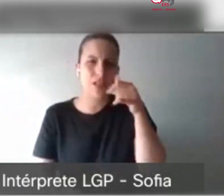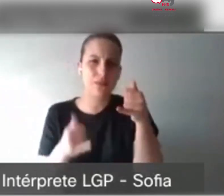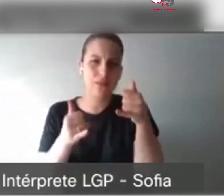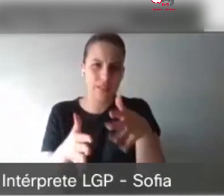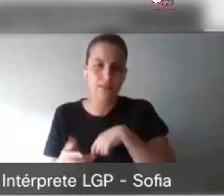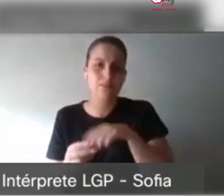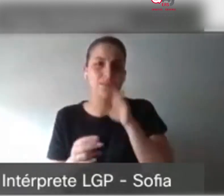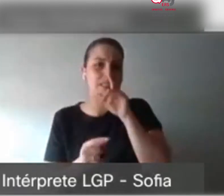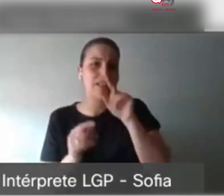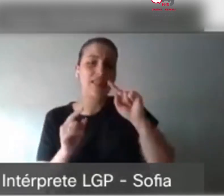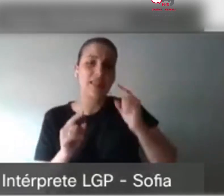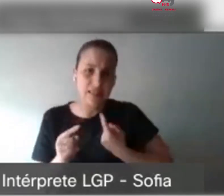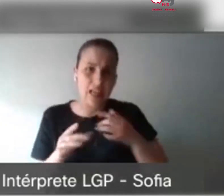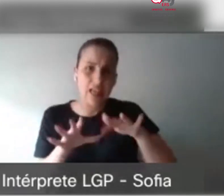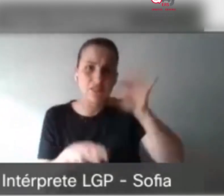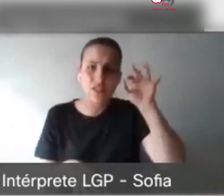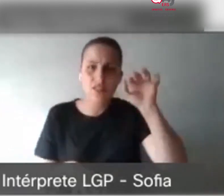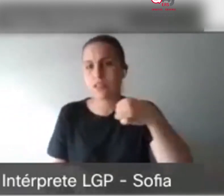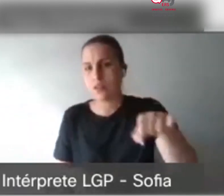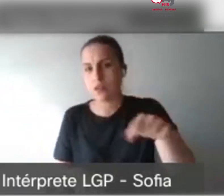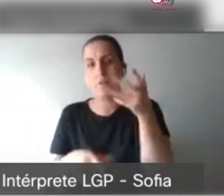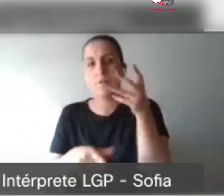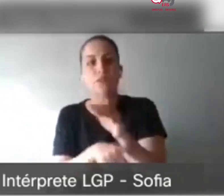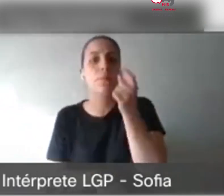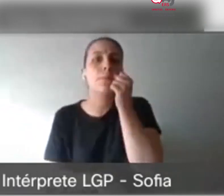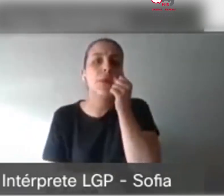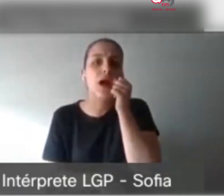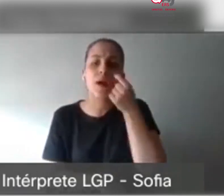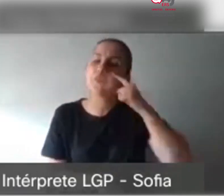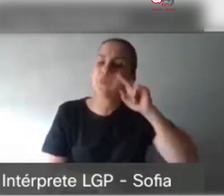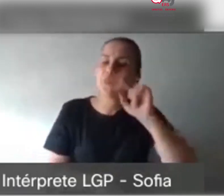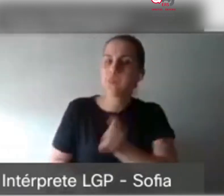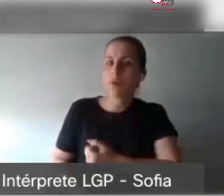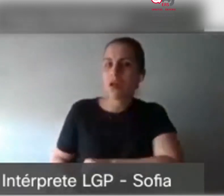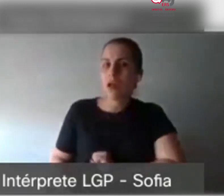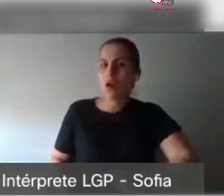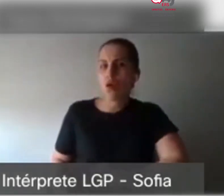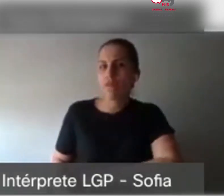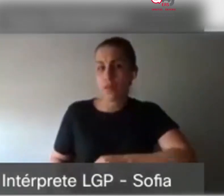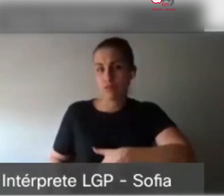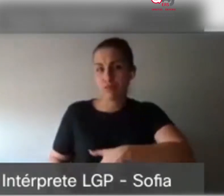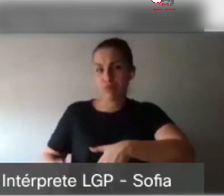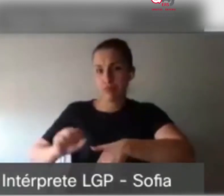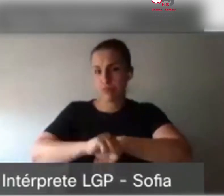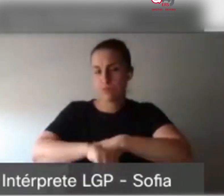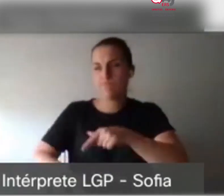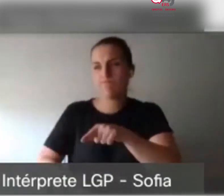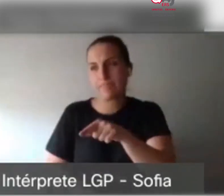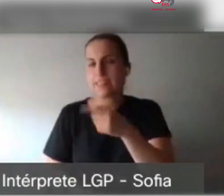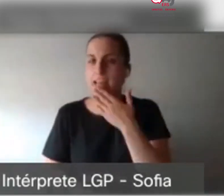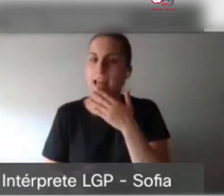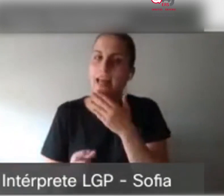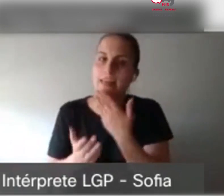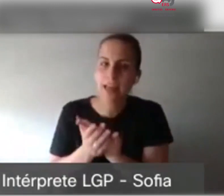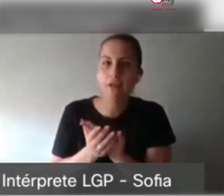ou não abrir exceções para o pai, por exemplo, assistir à ecografia. E aí, claramente, era um conforto que se